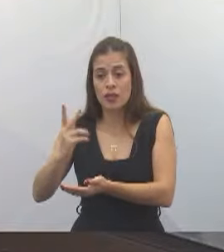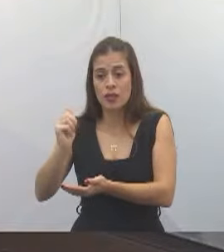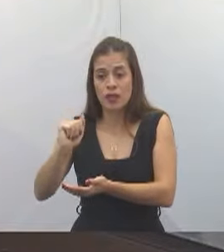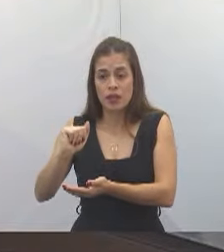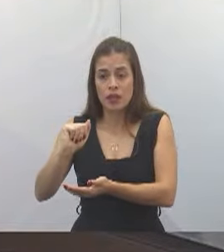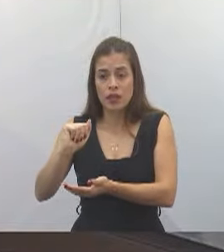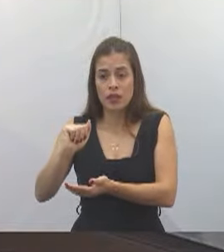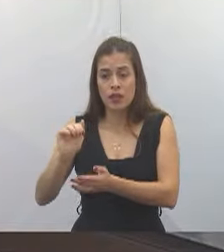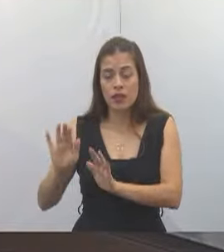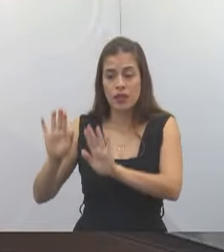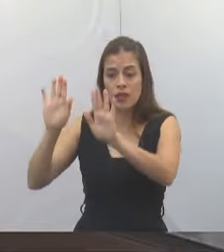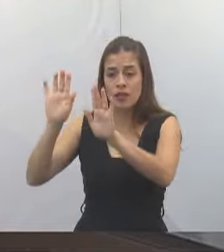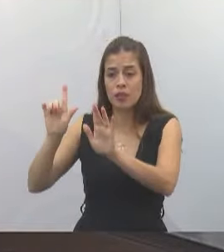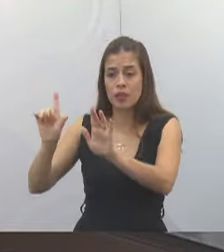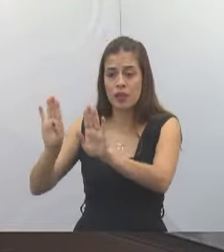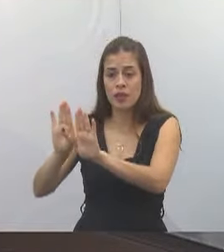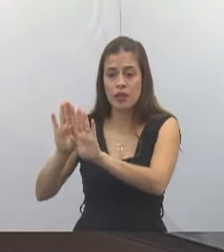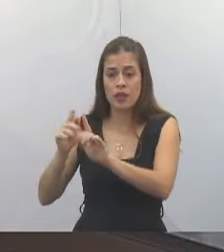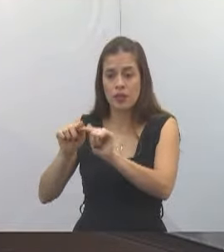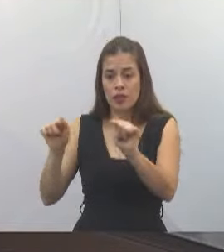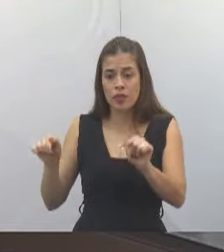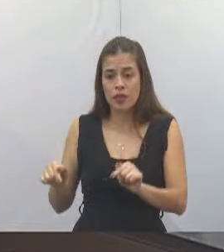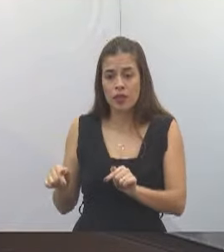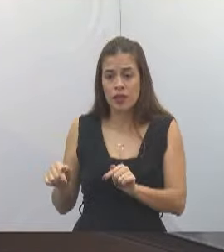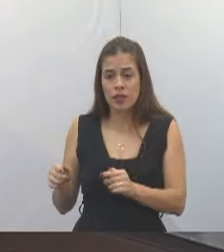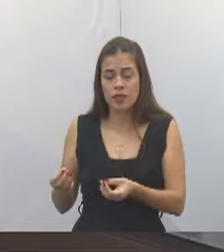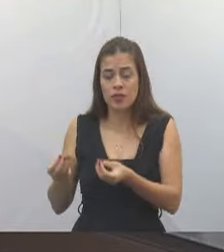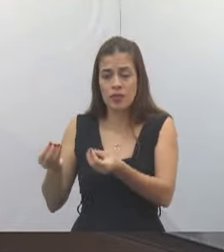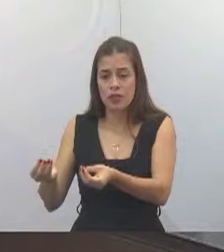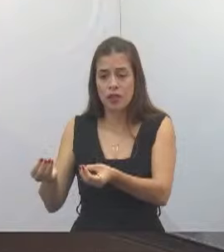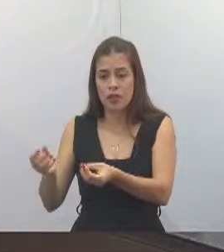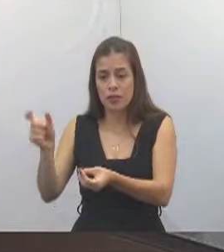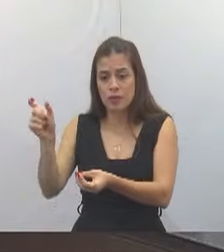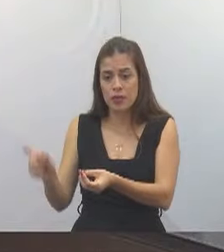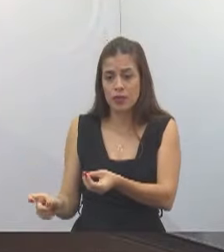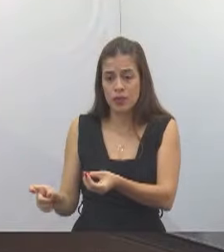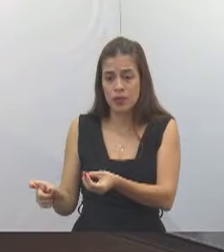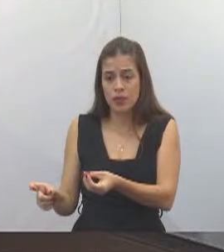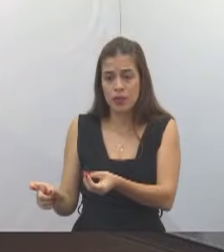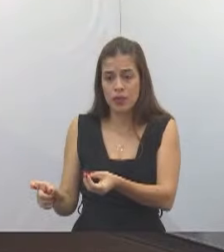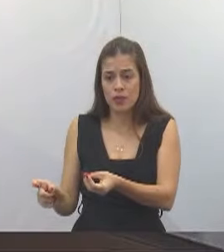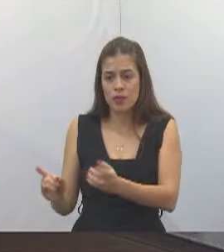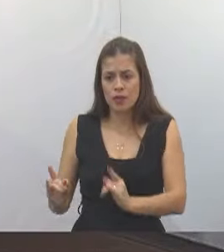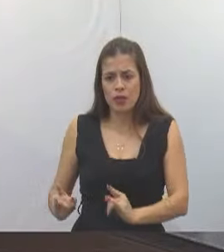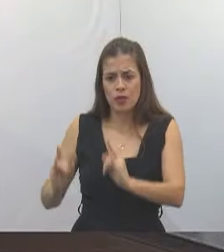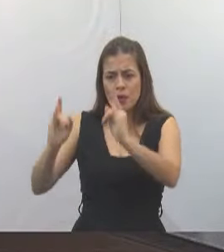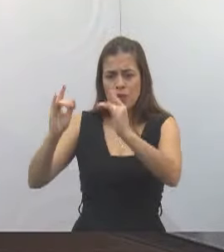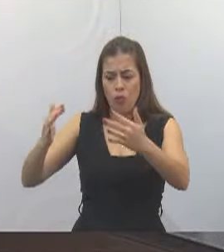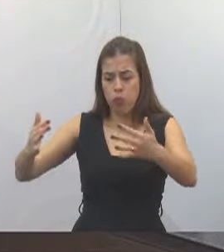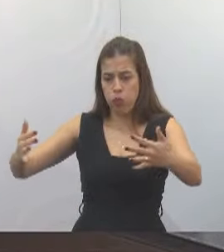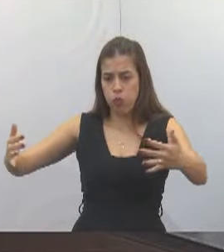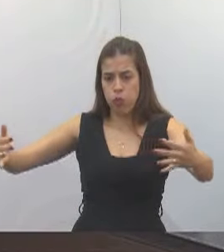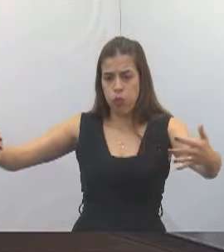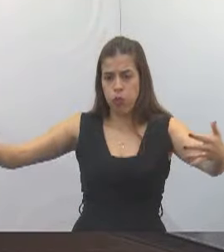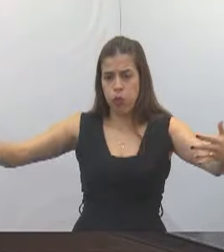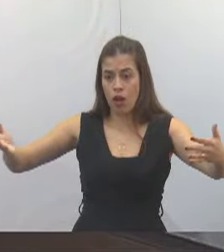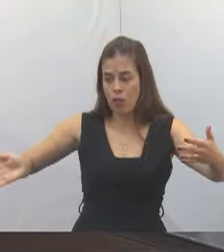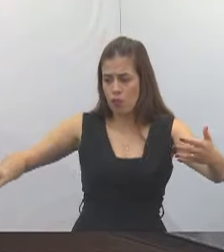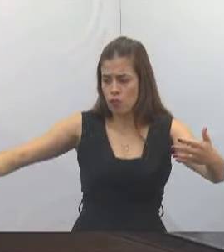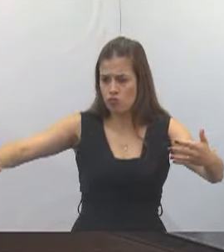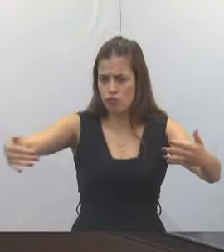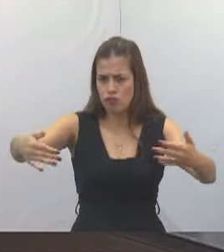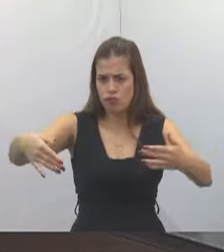meu gabinete. Aquela cachorrinha foi doada para uma pessoa e era um apartamento super grande e tinha uma